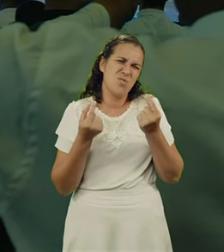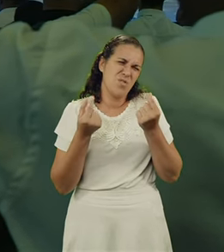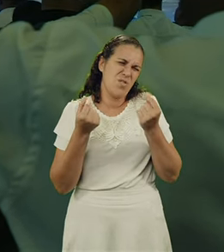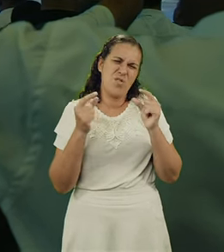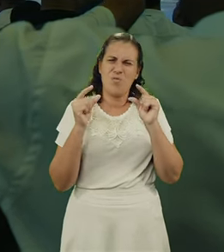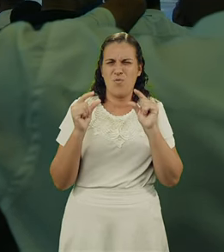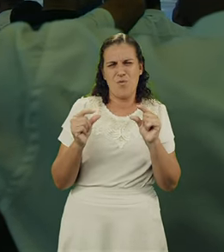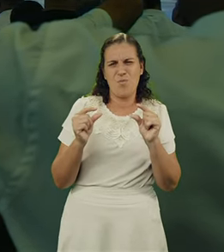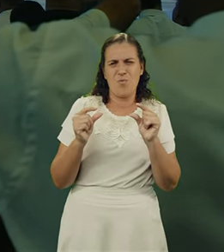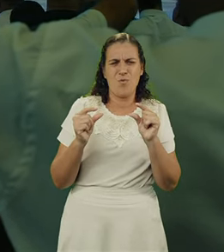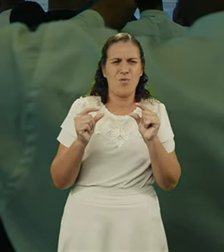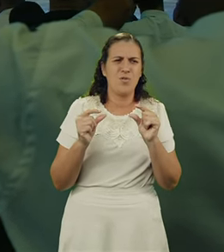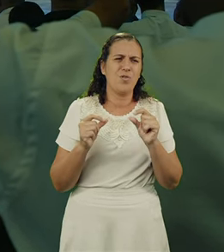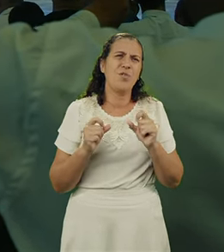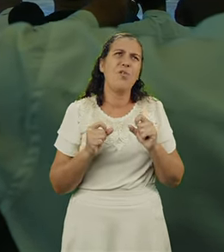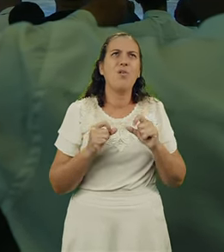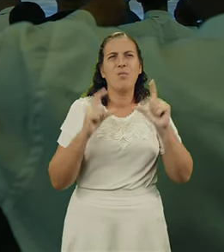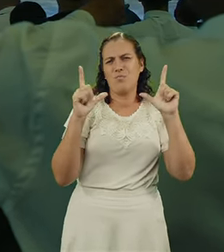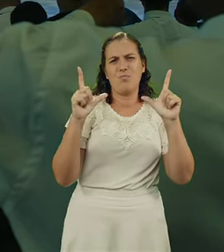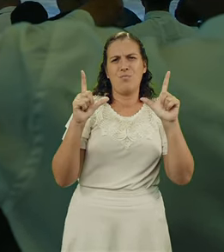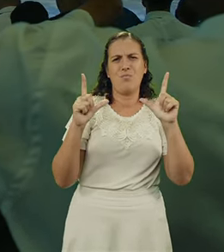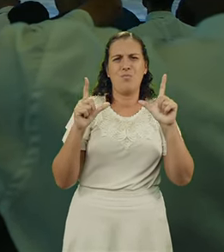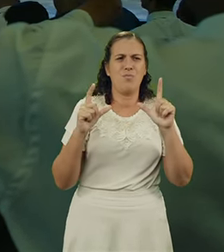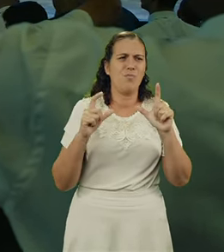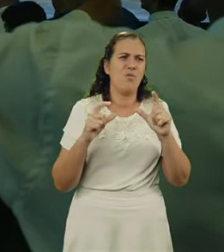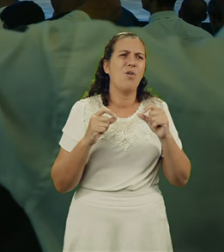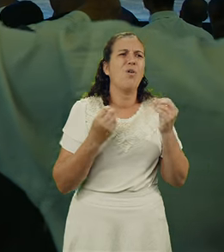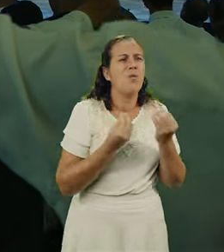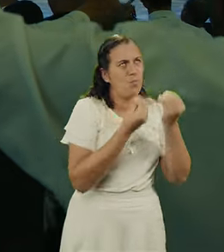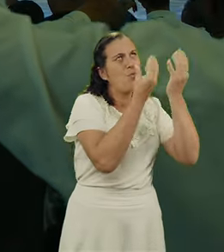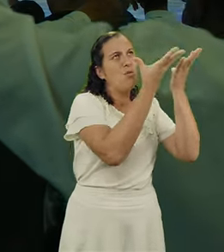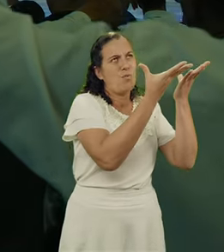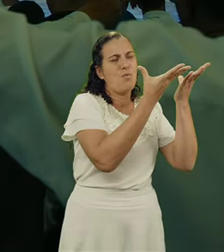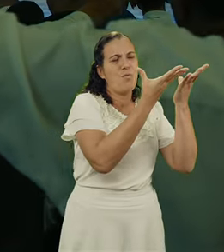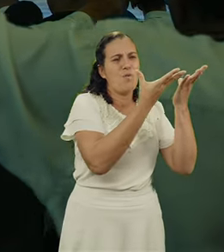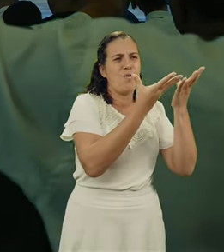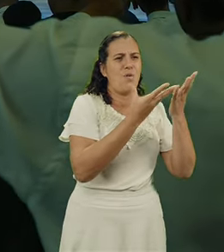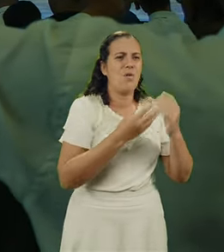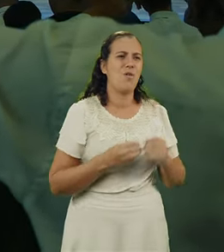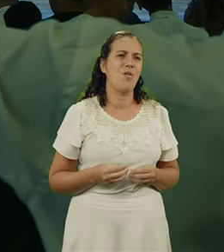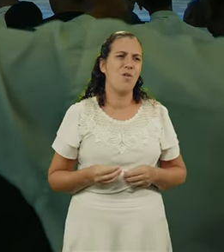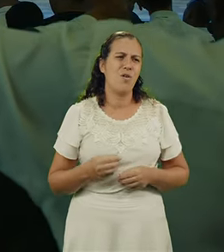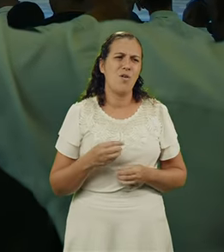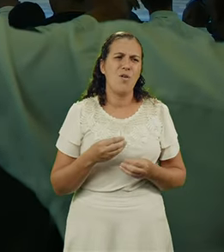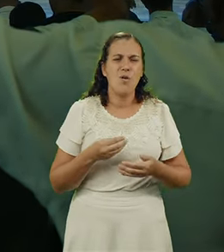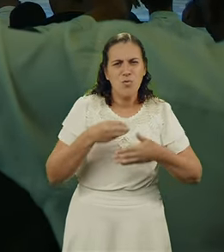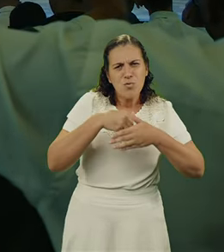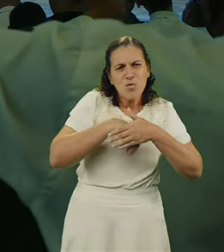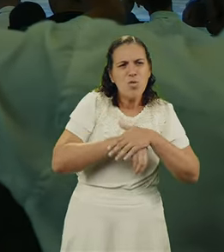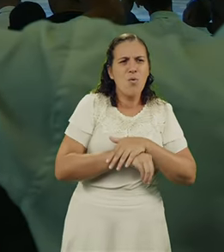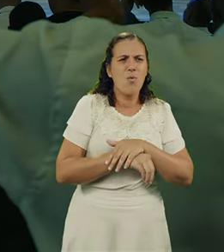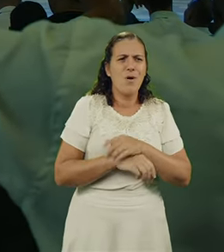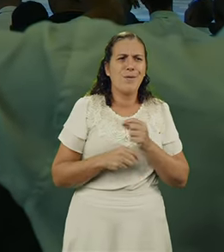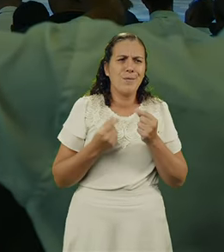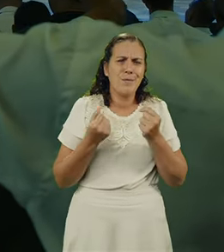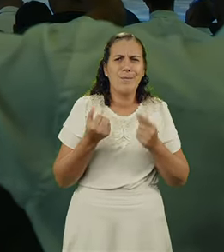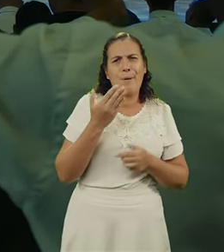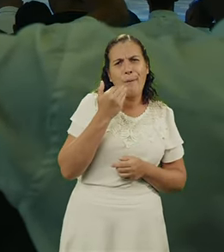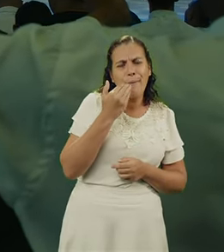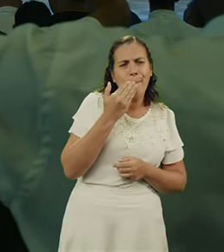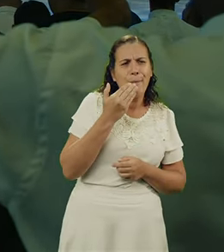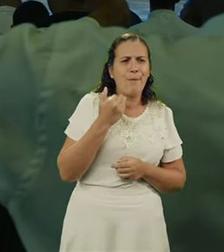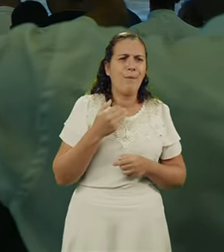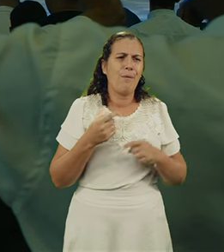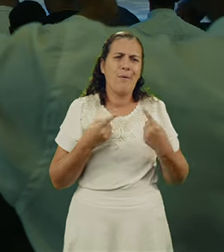sem envelope, levanta. A cédula, não tem problema nenhum. Irmão, eu estou guardando para comer algo mais tarde. Agora é o momento de adorar. Agora é o momento